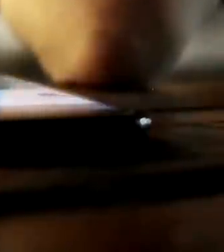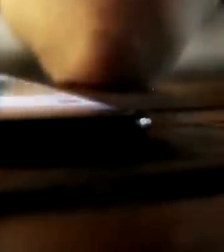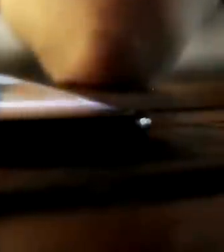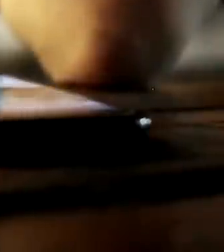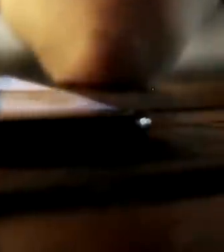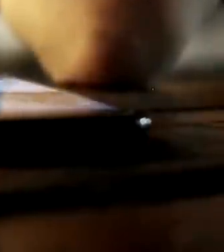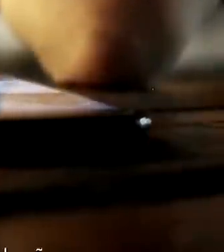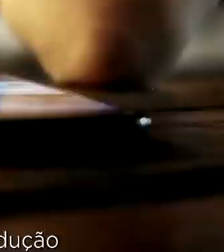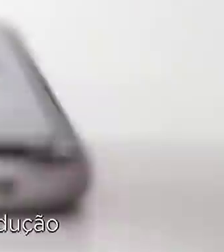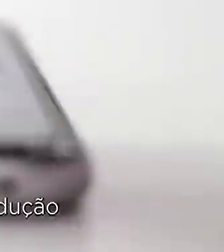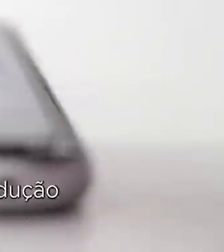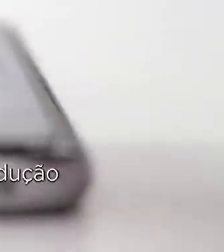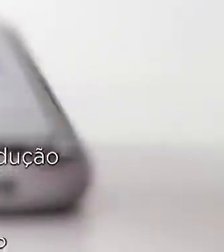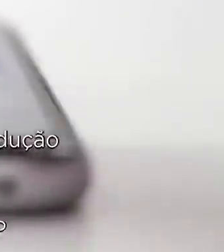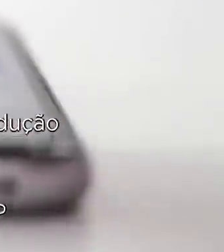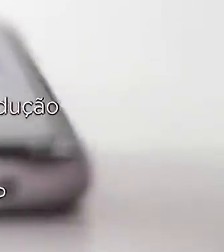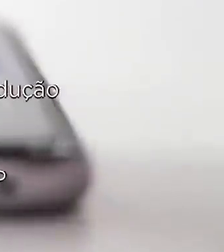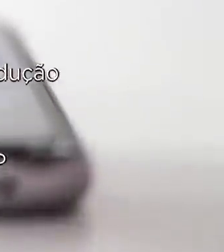tchau.